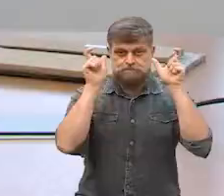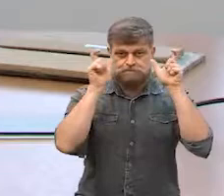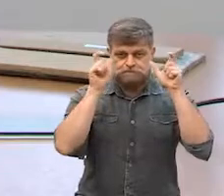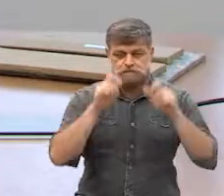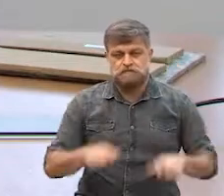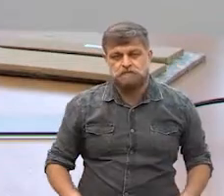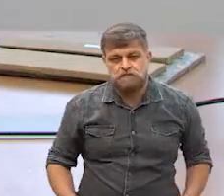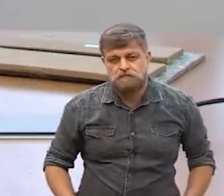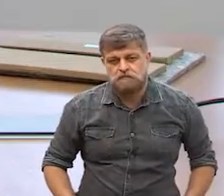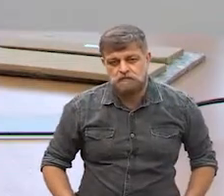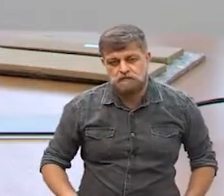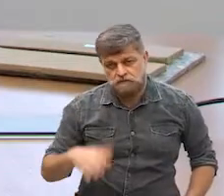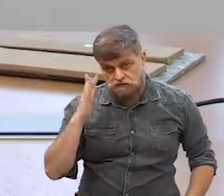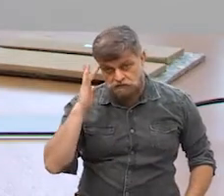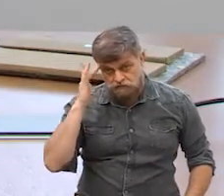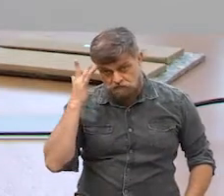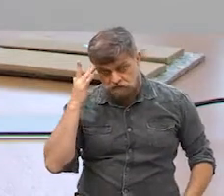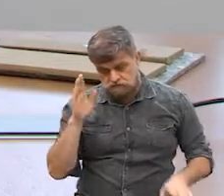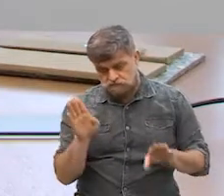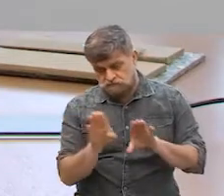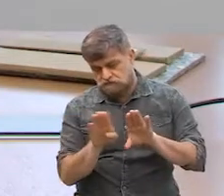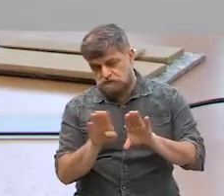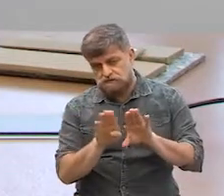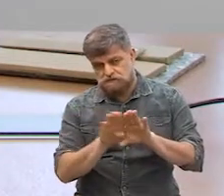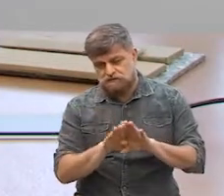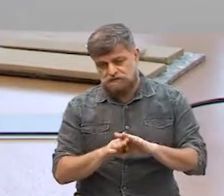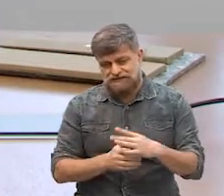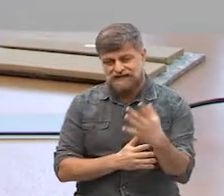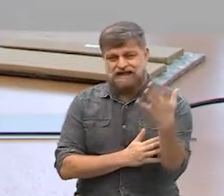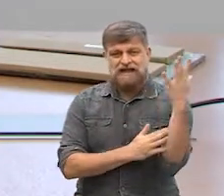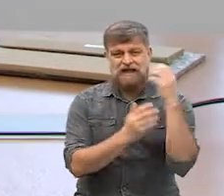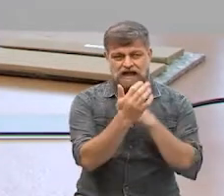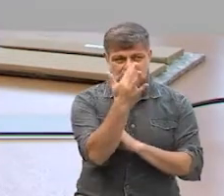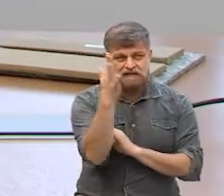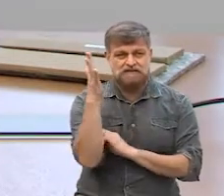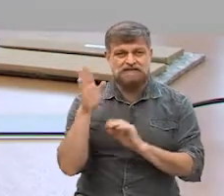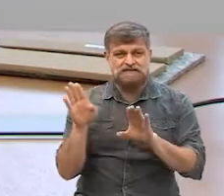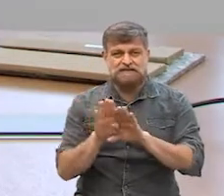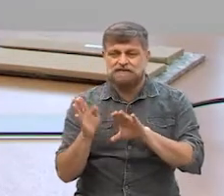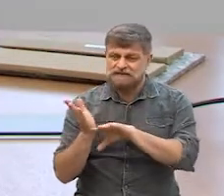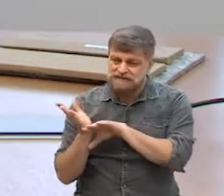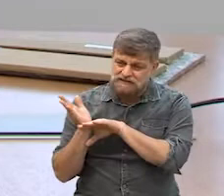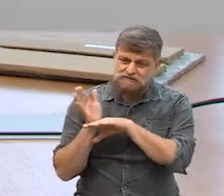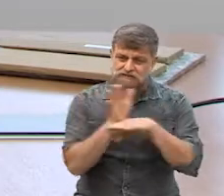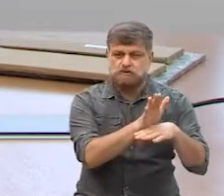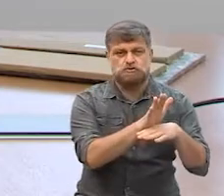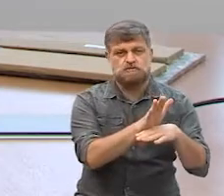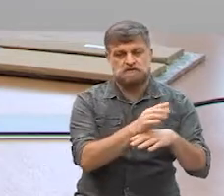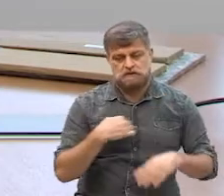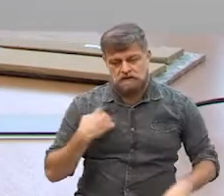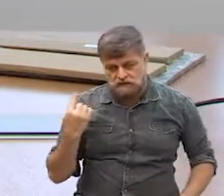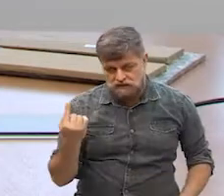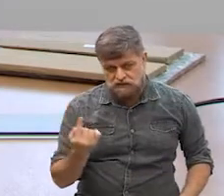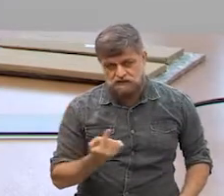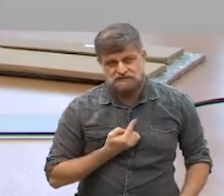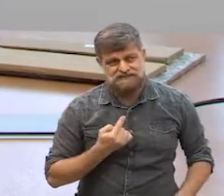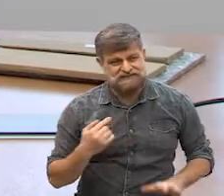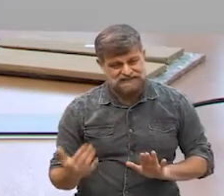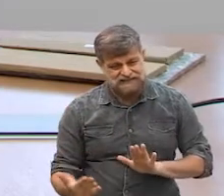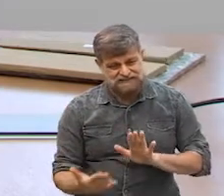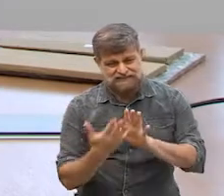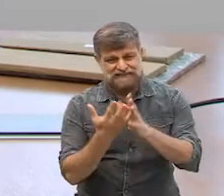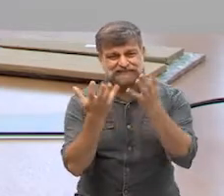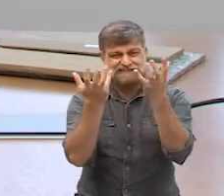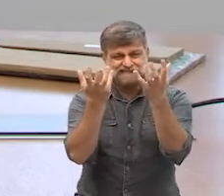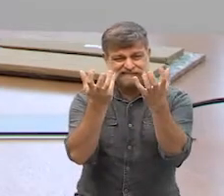isso, né? Eu acho que a natureza tem dado uma ajuda, né? Porque, né, a gente tem enfrentado aí pior seca nos